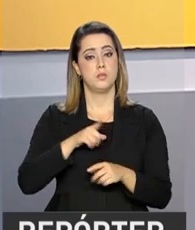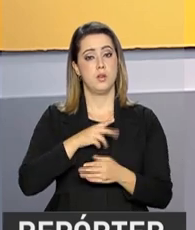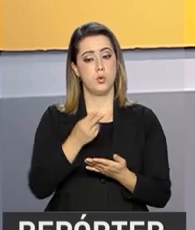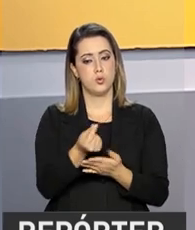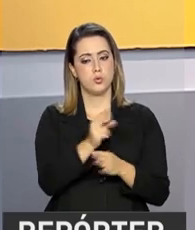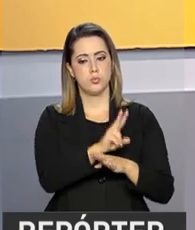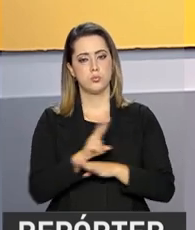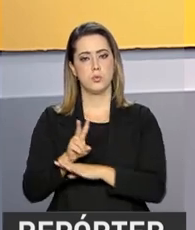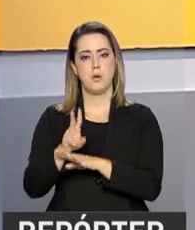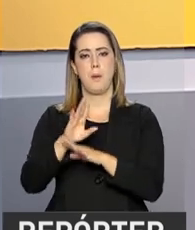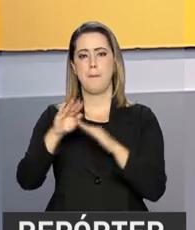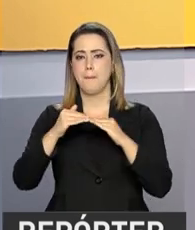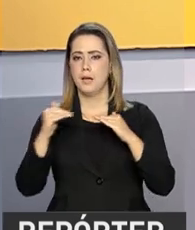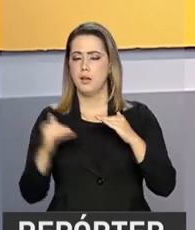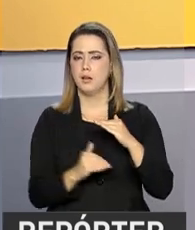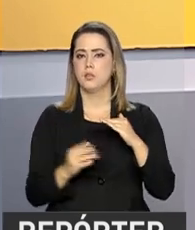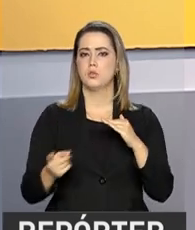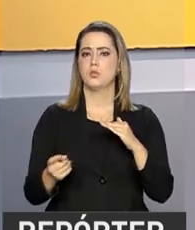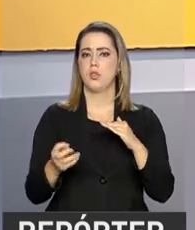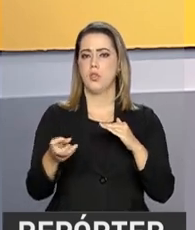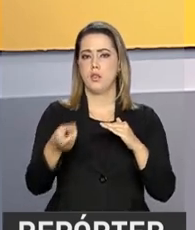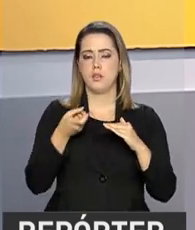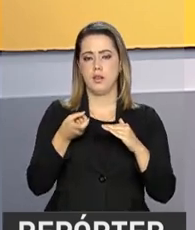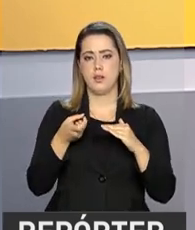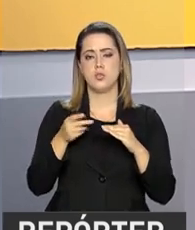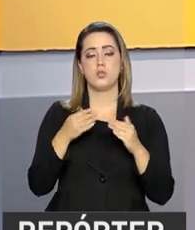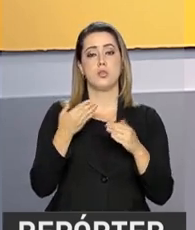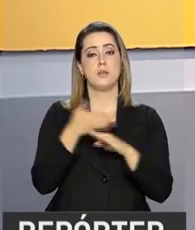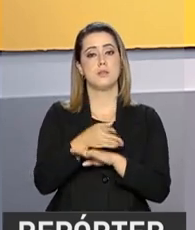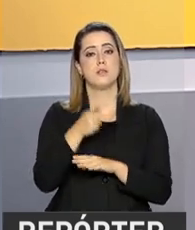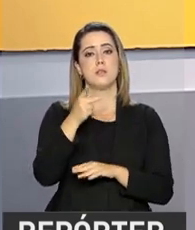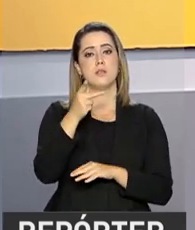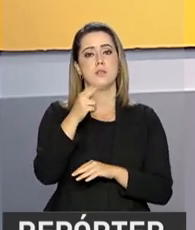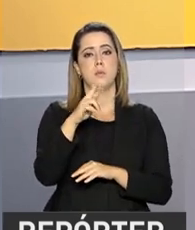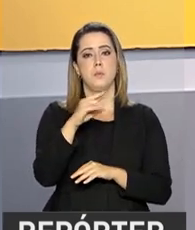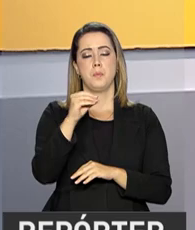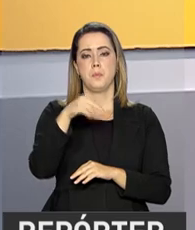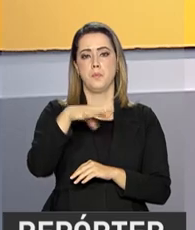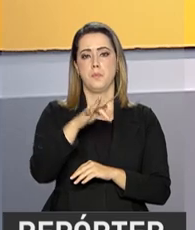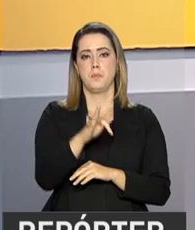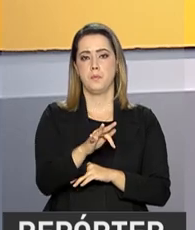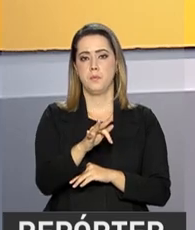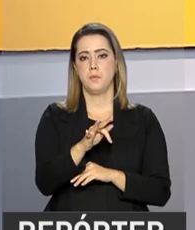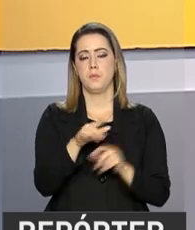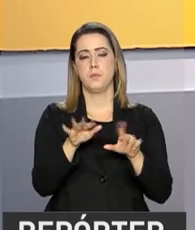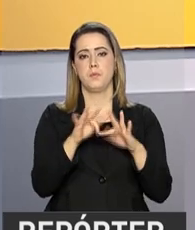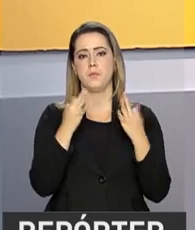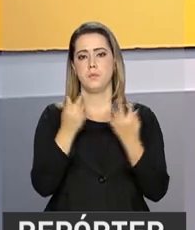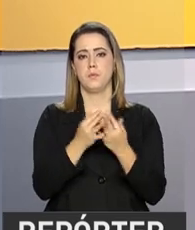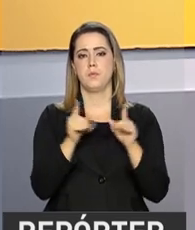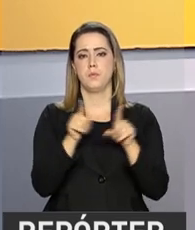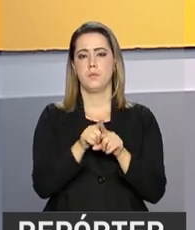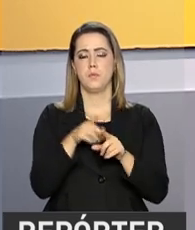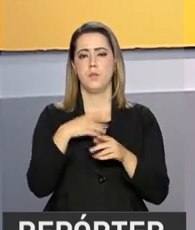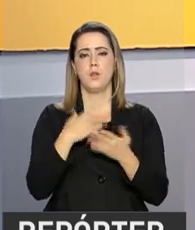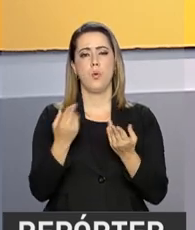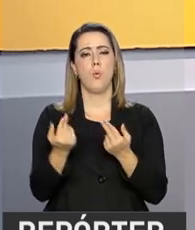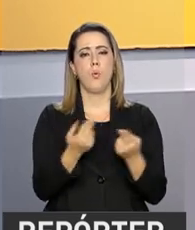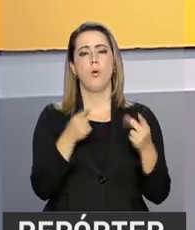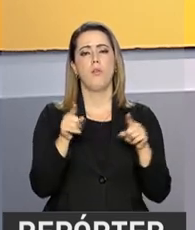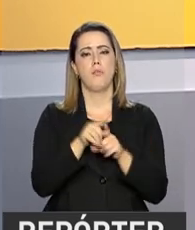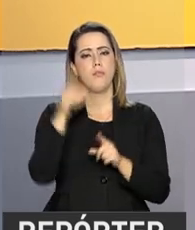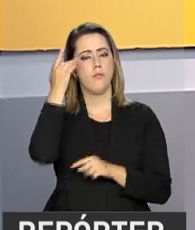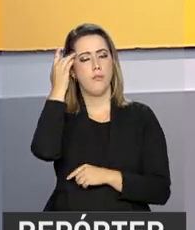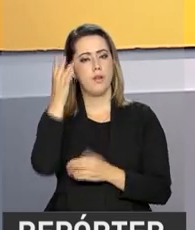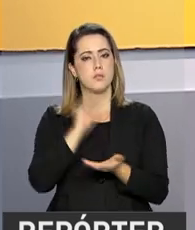crédito abaixo da taxa de mercado quando acessam o PRONAF, o Programa Nacional de Fortalecimento da Agricultura Familiar. Assim, fica mais